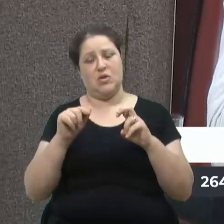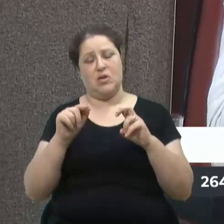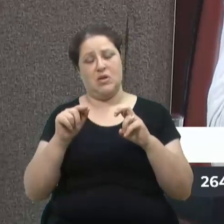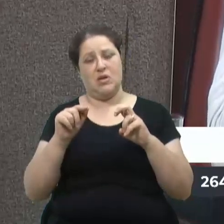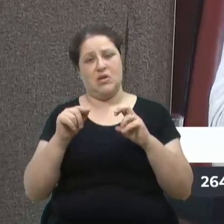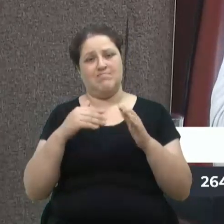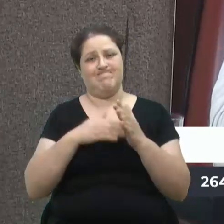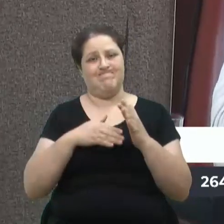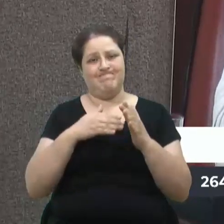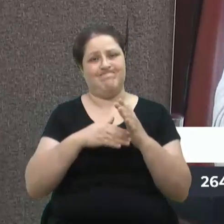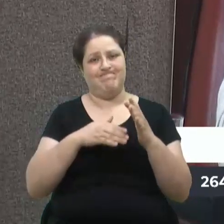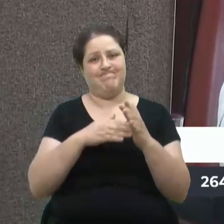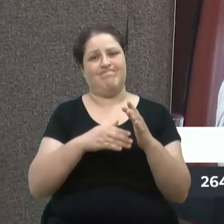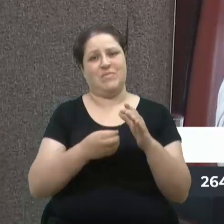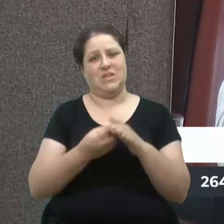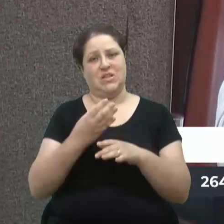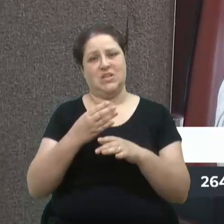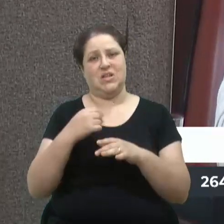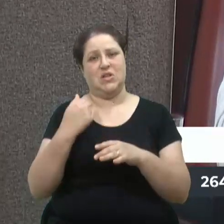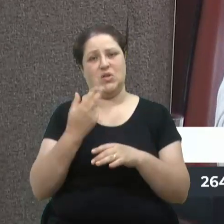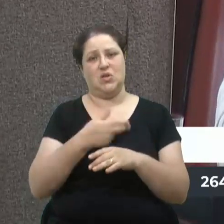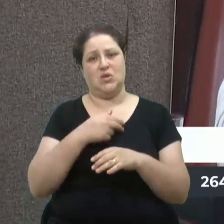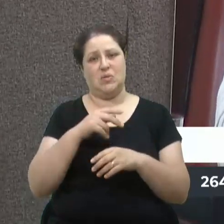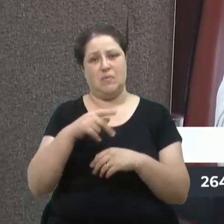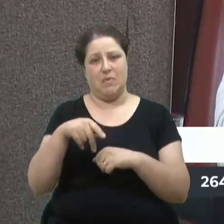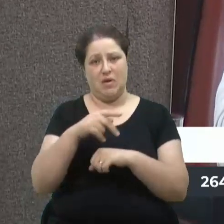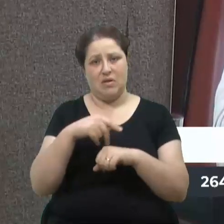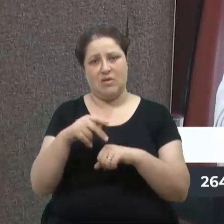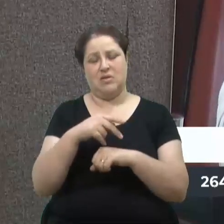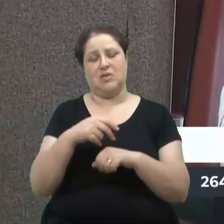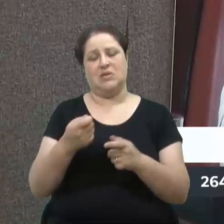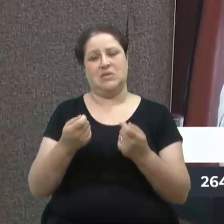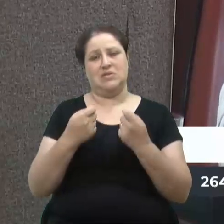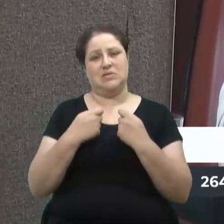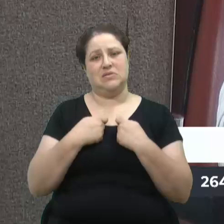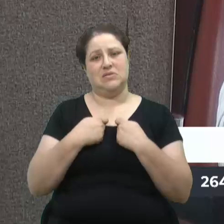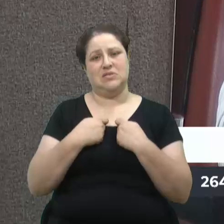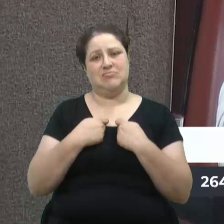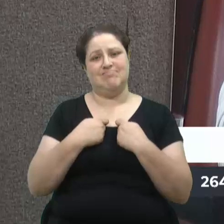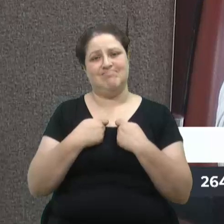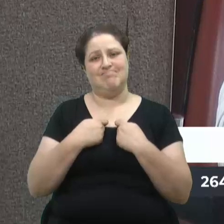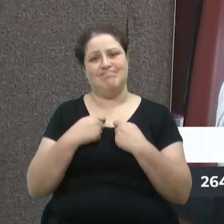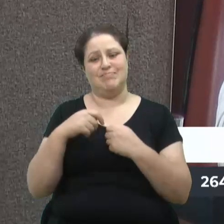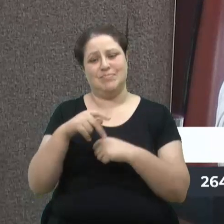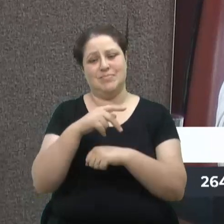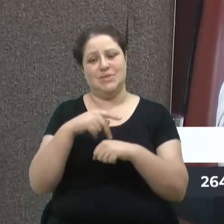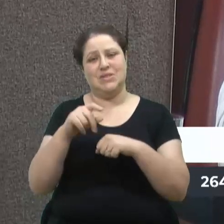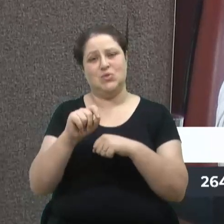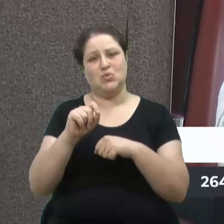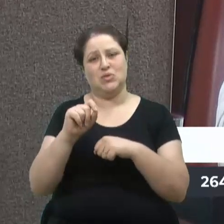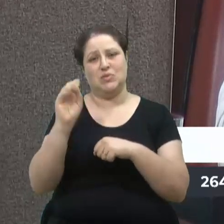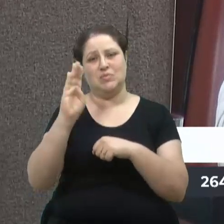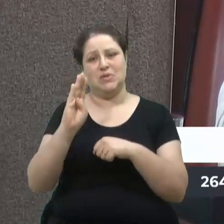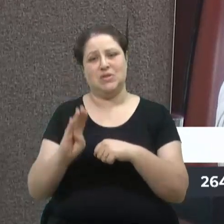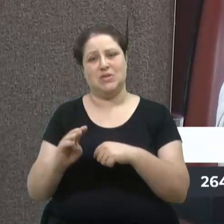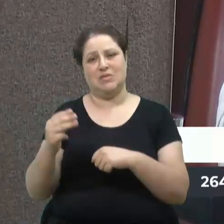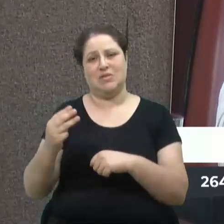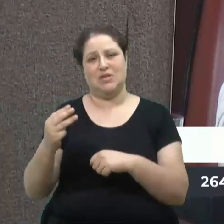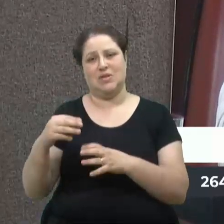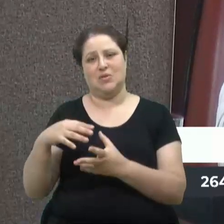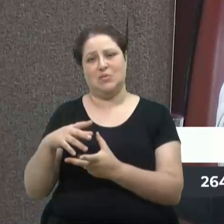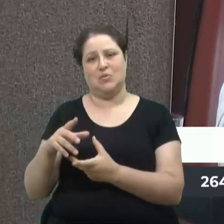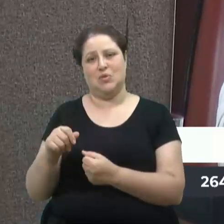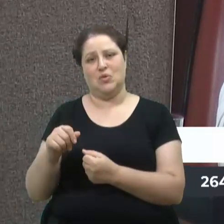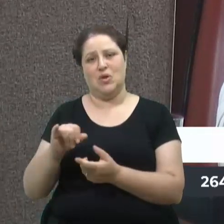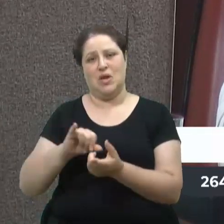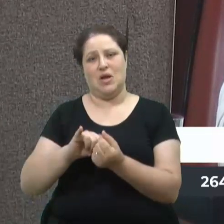são barreiras que estão sendo criadas no nosso país que nos deixam como um país de terceiro mundo. O capital não tem dono, não tem